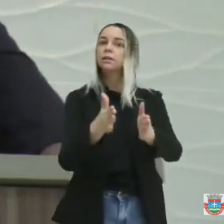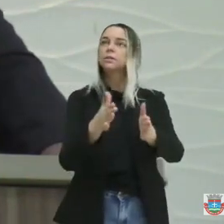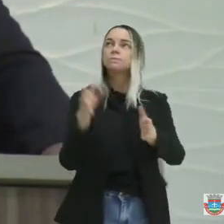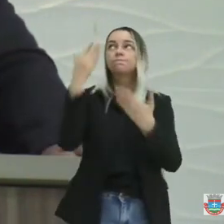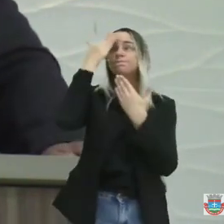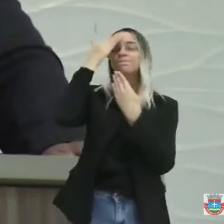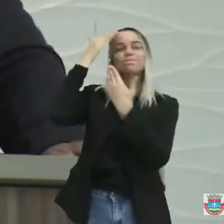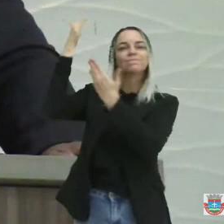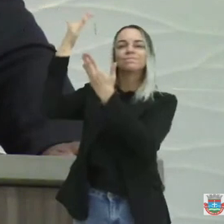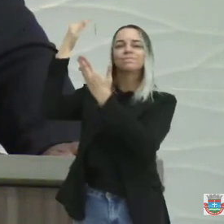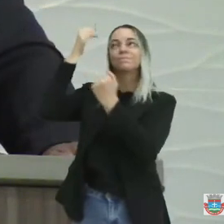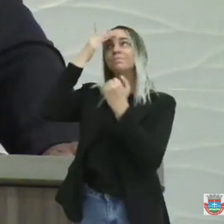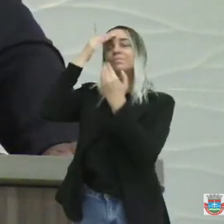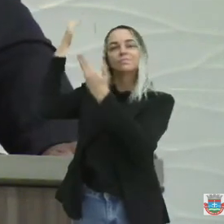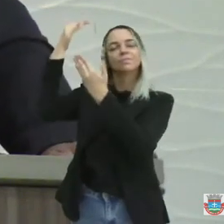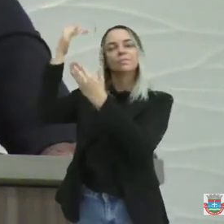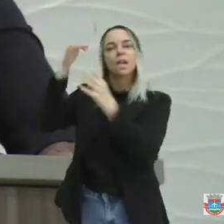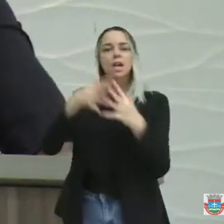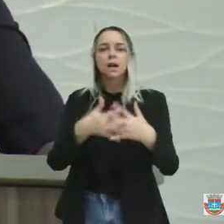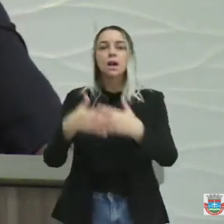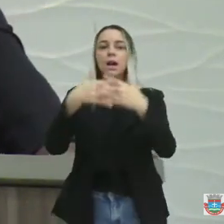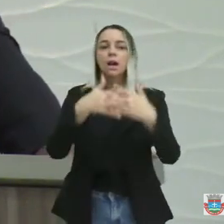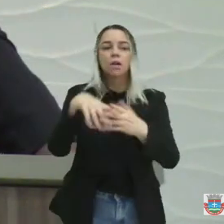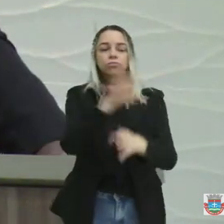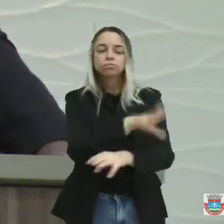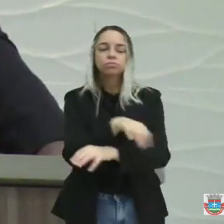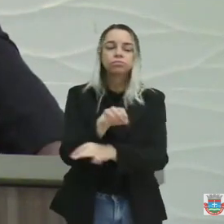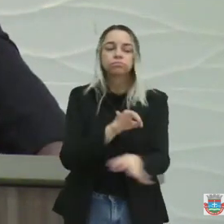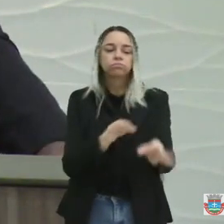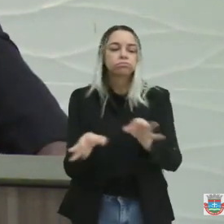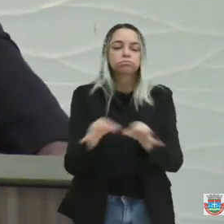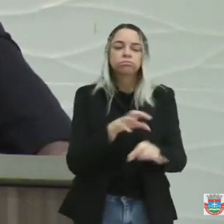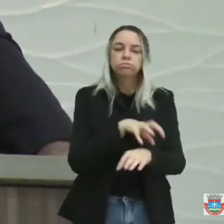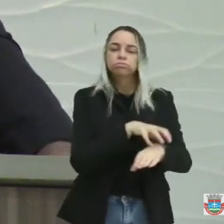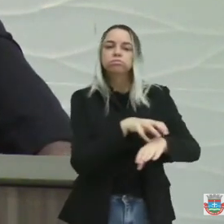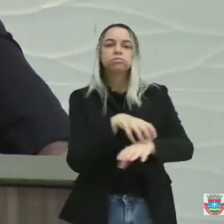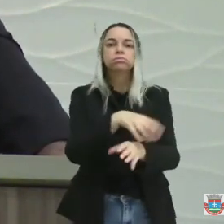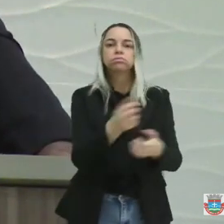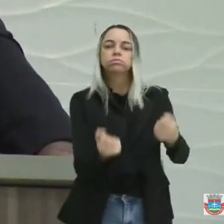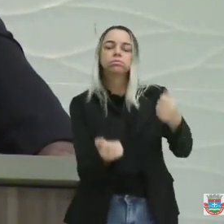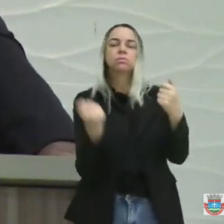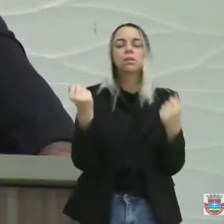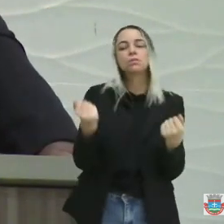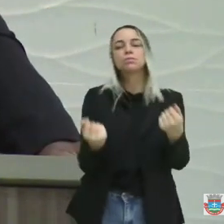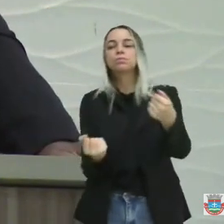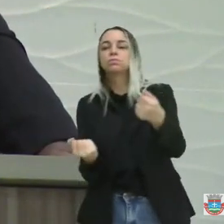graças a Deus que a máquina está se dirigindo sentido a Vila do Espírito Santo.